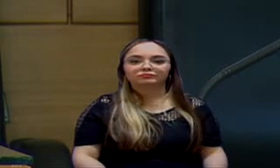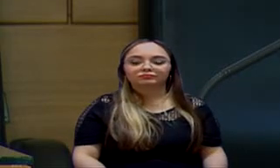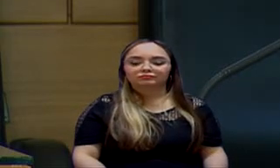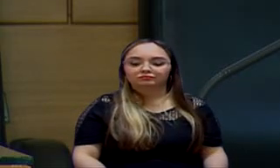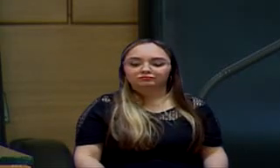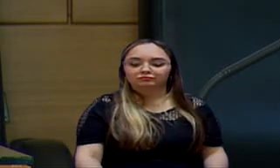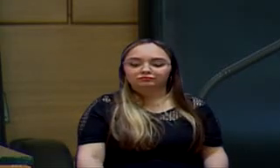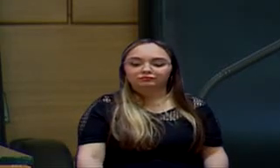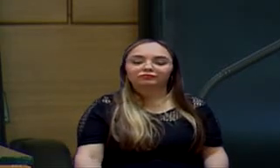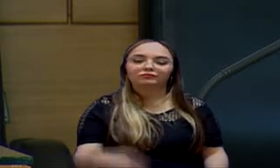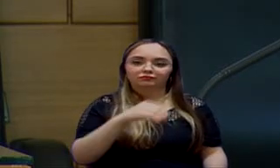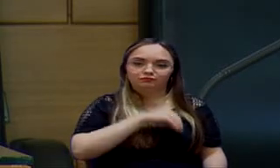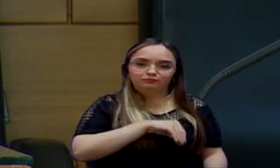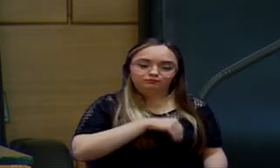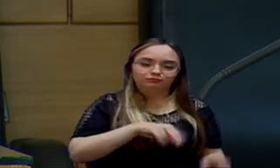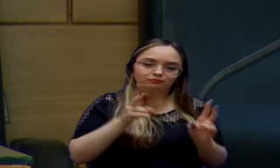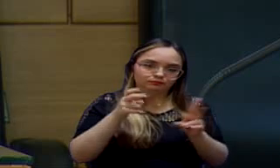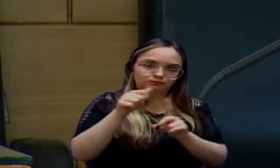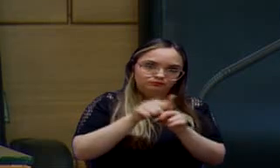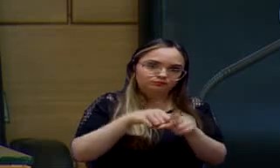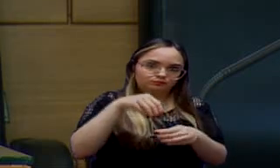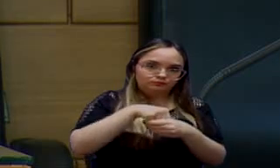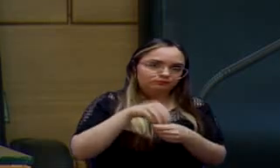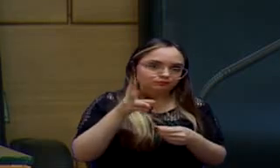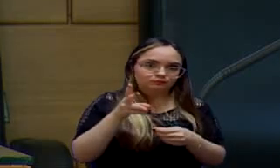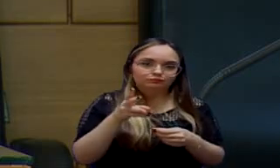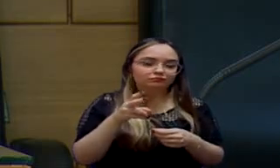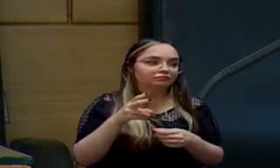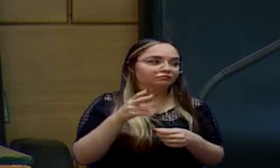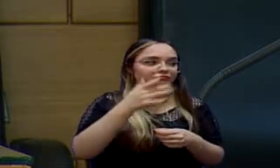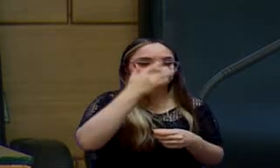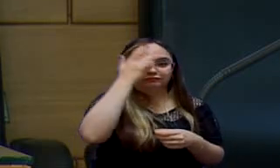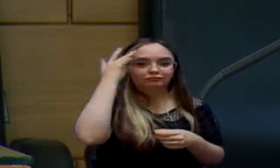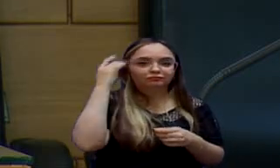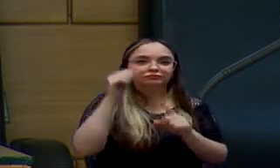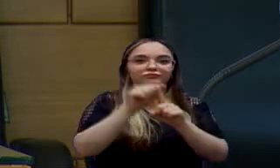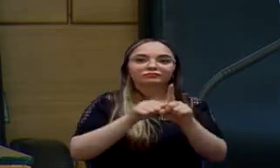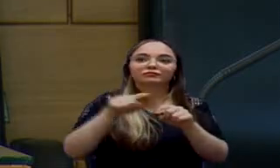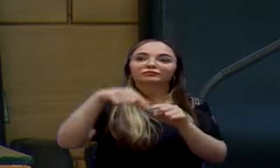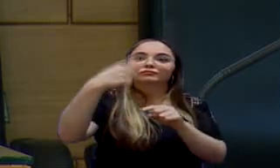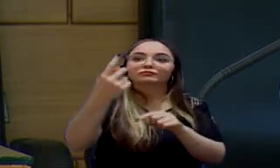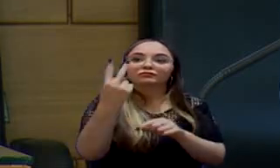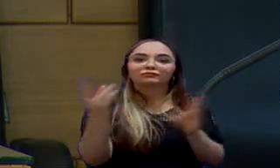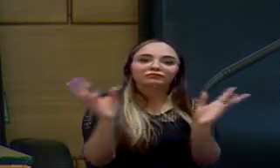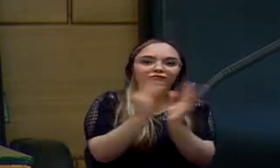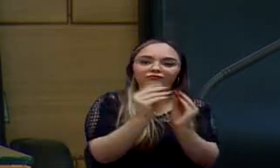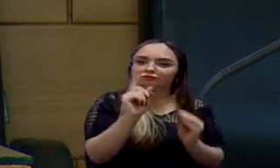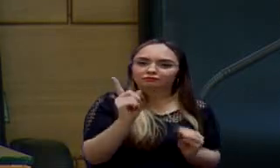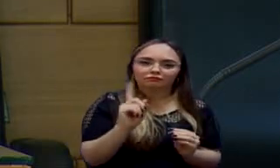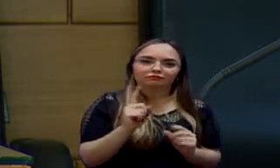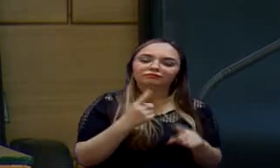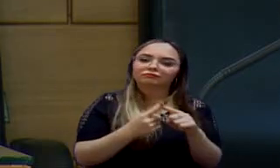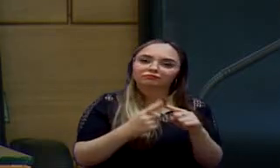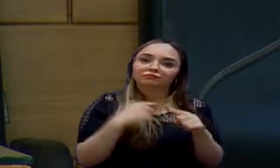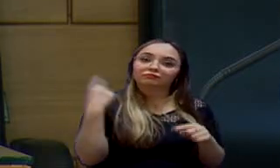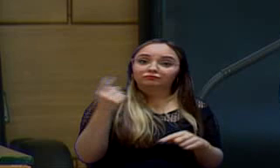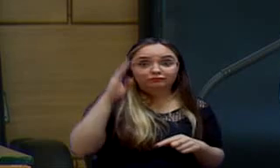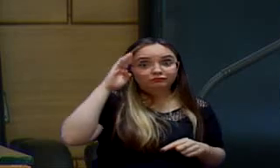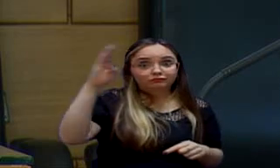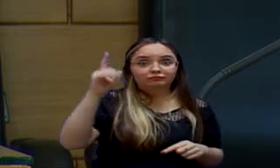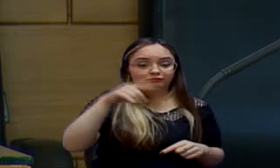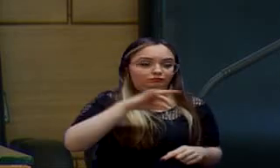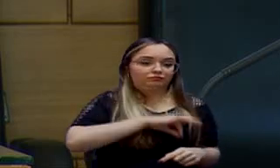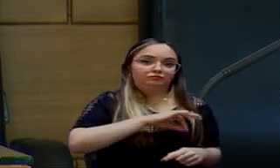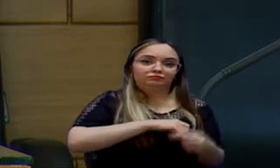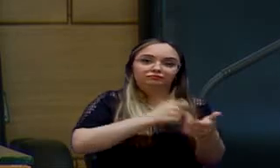isso e o pagamento dentro do próprio mês então a gente não ninguém levou pagamento para o mês seguinte porque nós precisamos priorizar o pagamento que